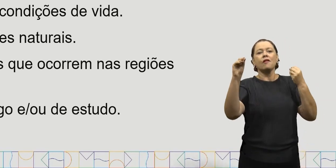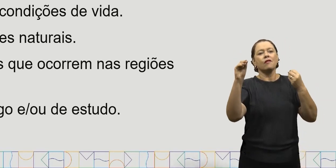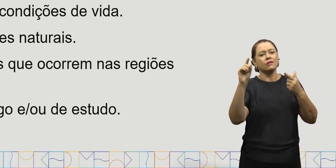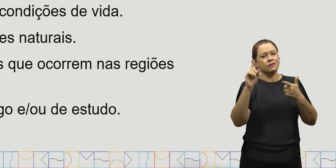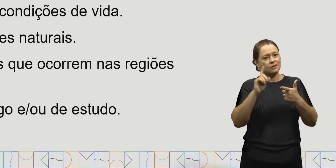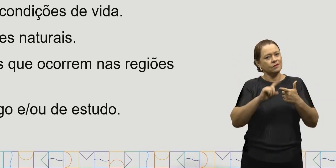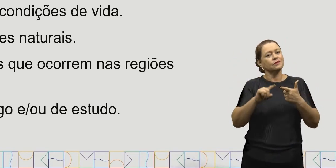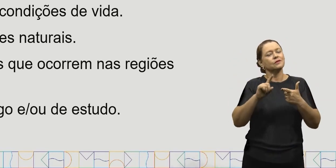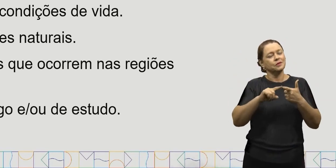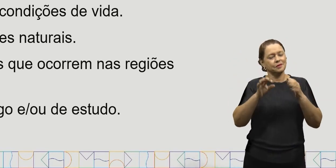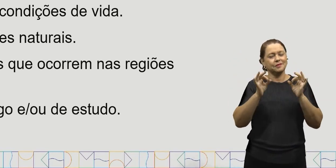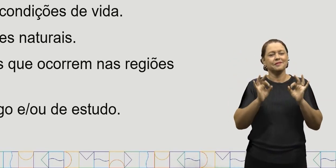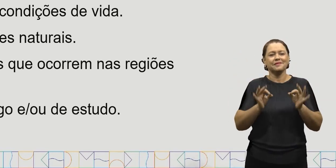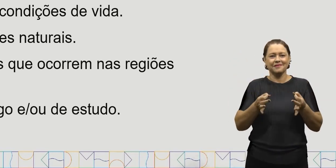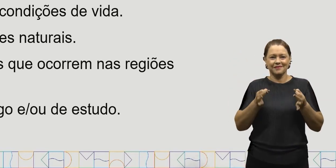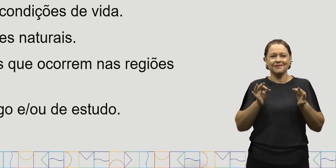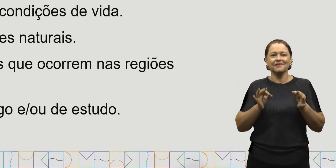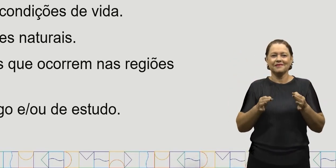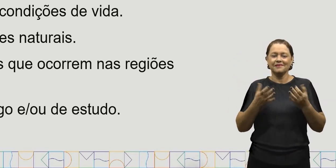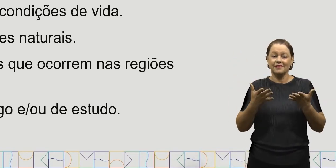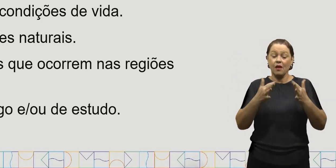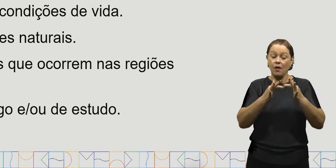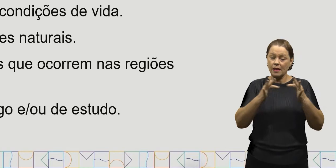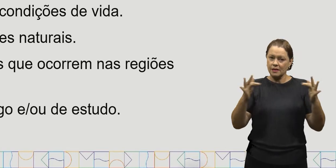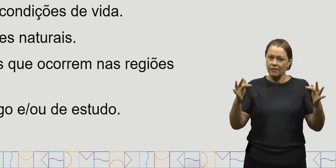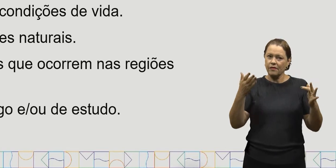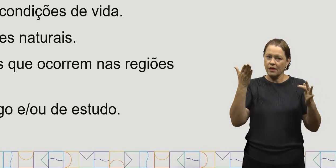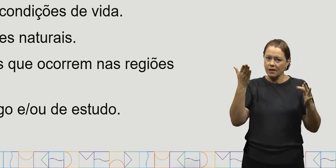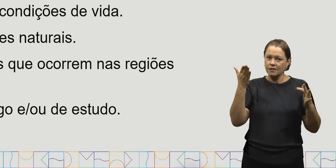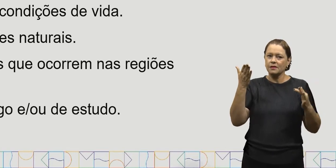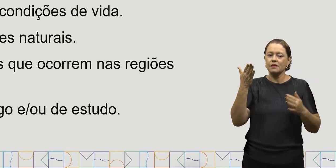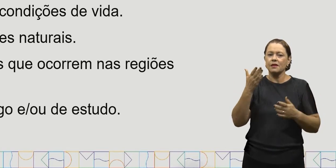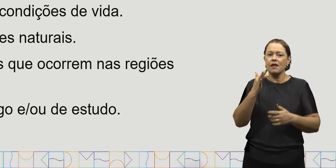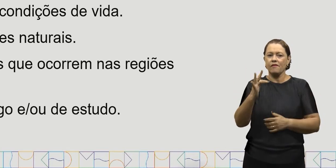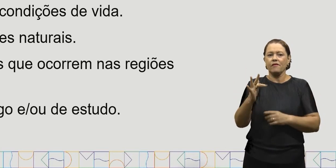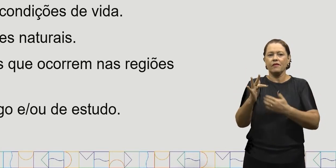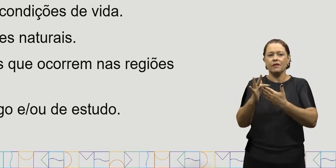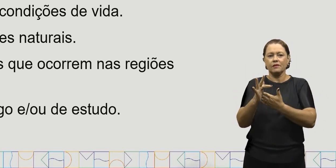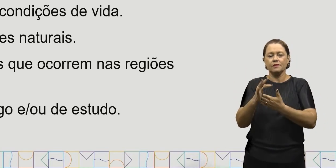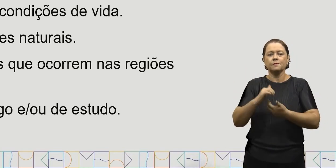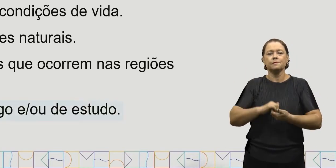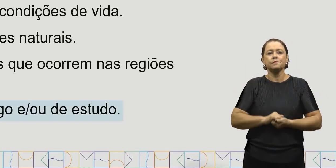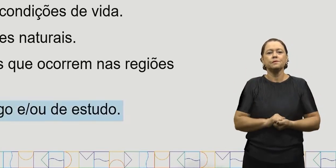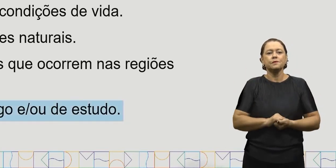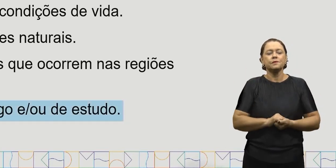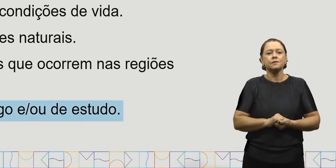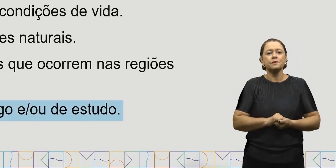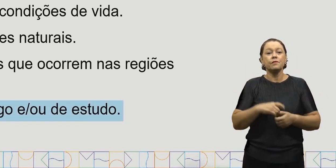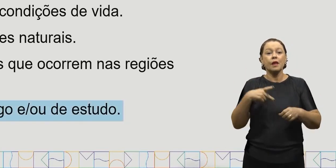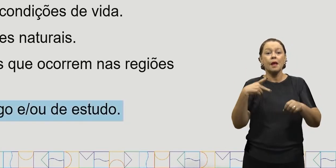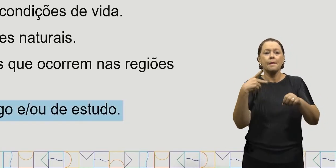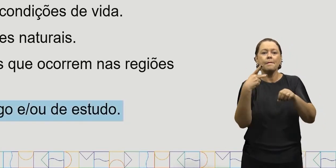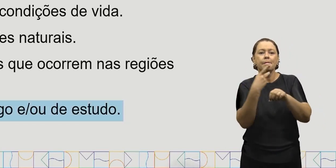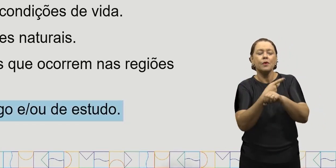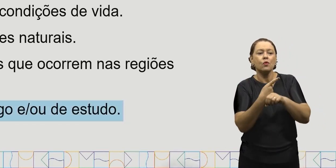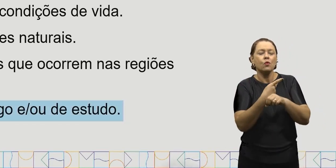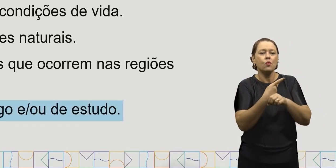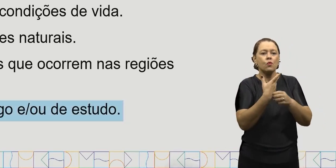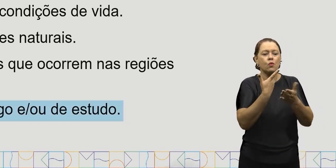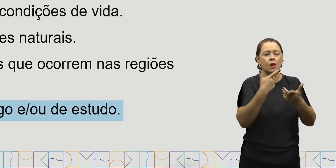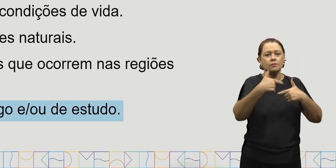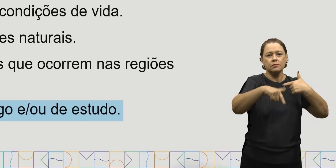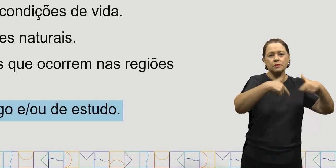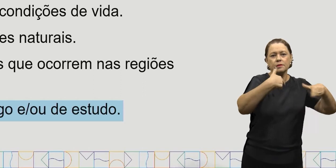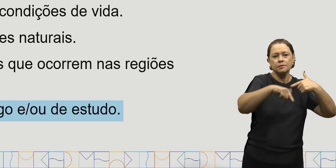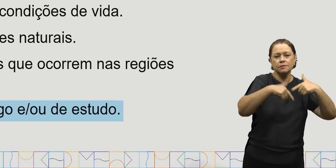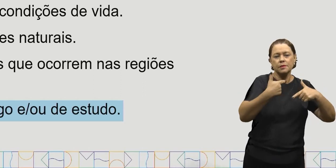de conflitos. Aí sim, mas essa afirmação ela é falsa. Vamos à última afirmação. Busca por